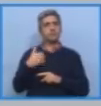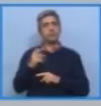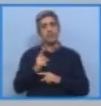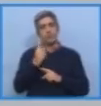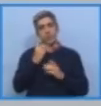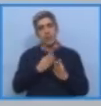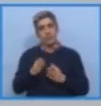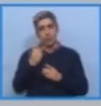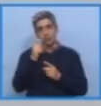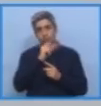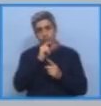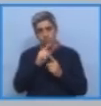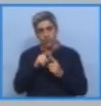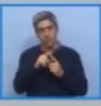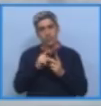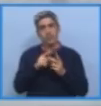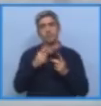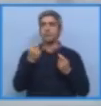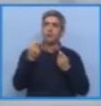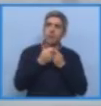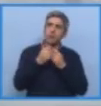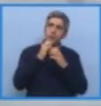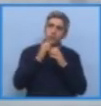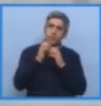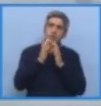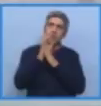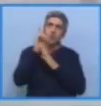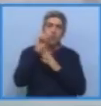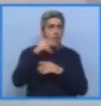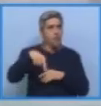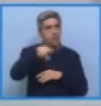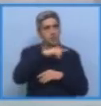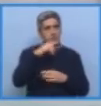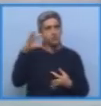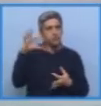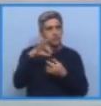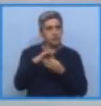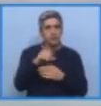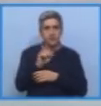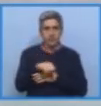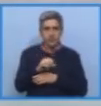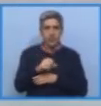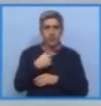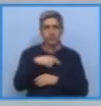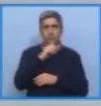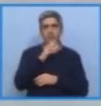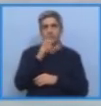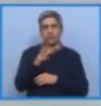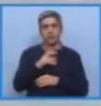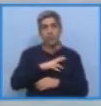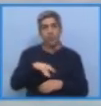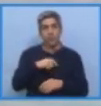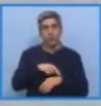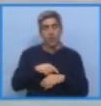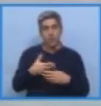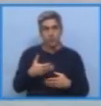mas estreitar estas vias de comunicação que levem Deus aos homens de hoje. Sim, e podemos dizer que claramente que o mundo de hoje